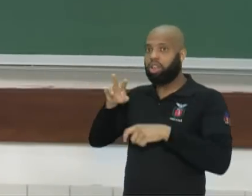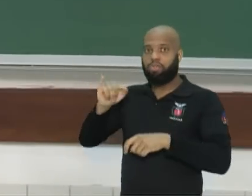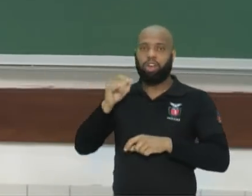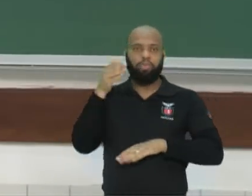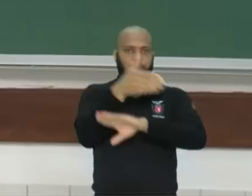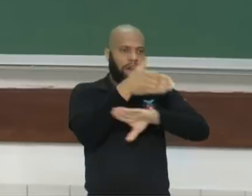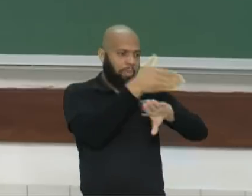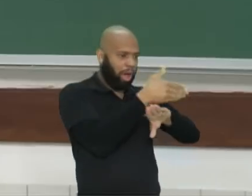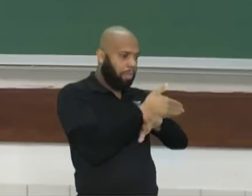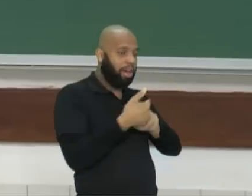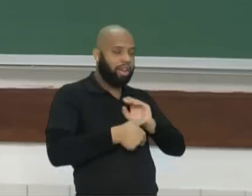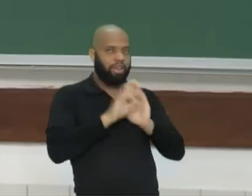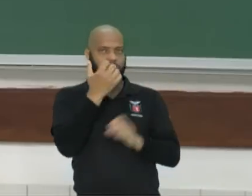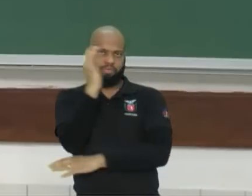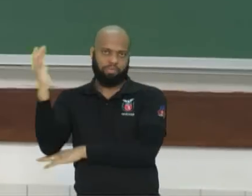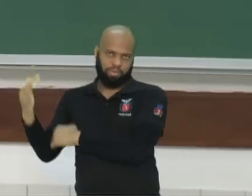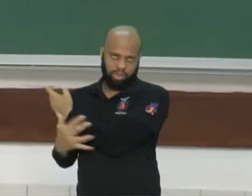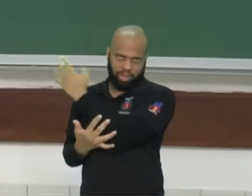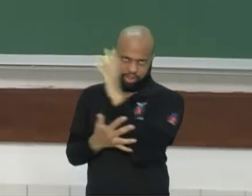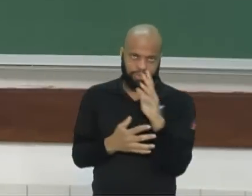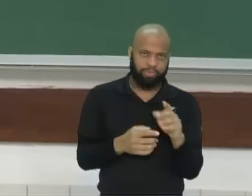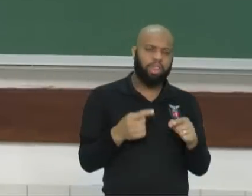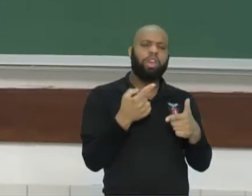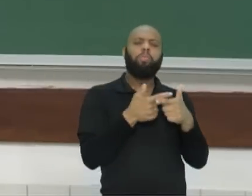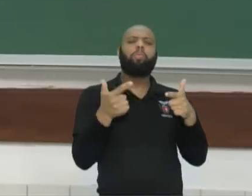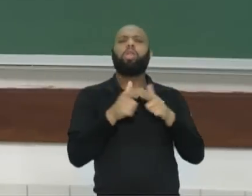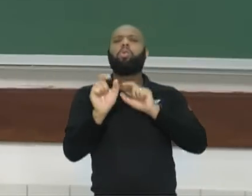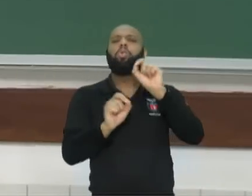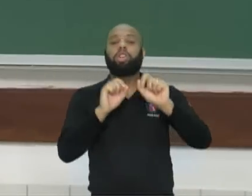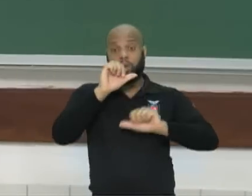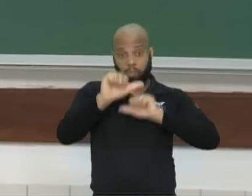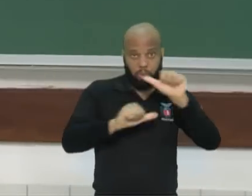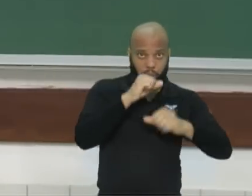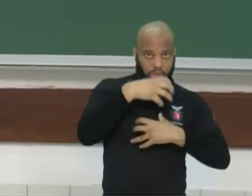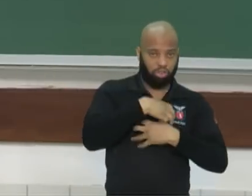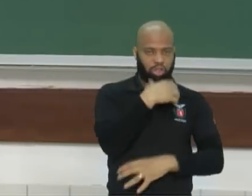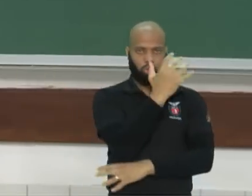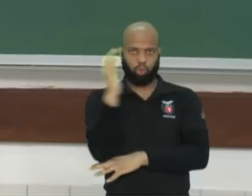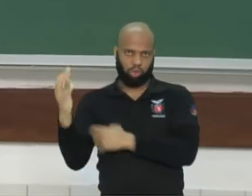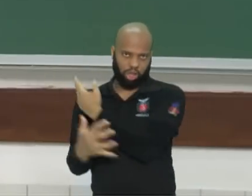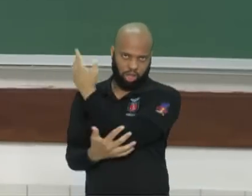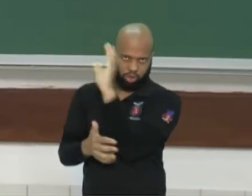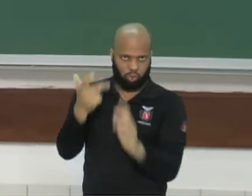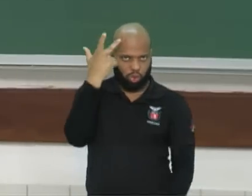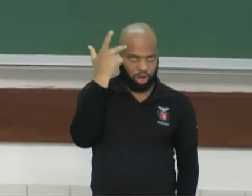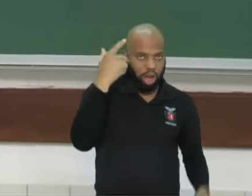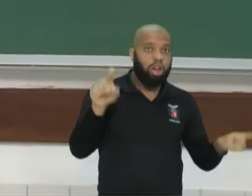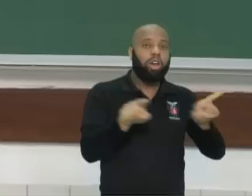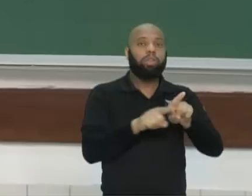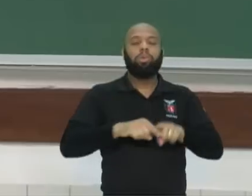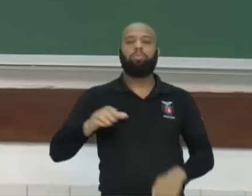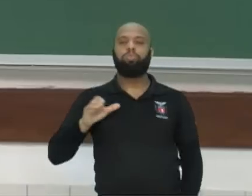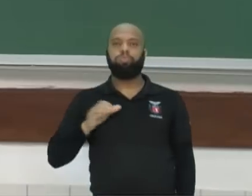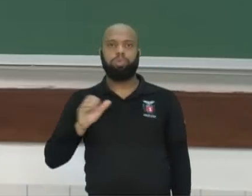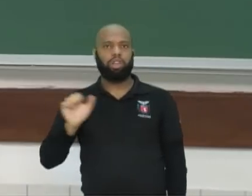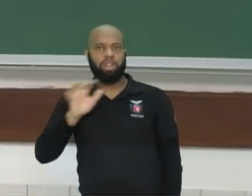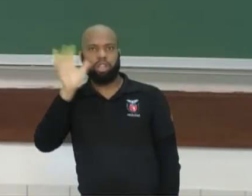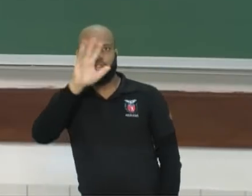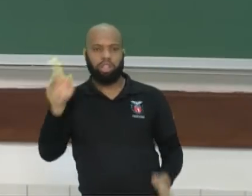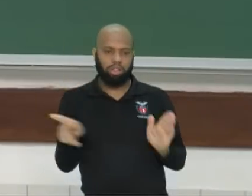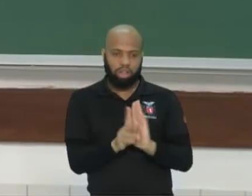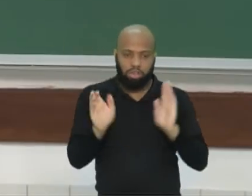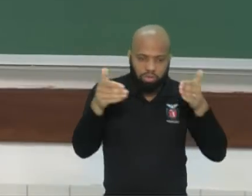grande problema é que, além de mudar esse meio natural, toda essa riqueza não necessariamente vai